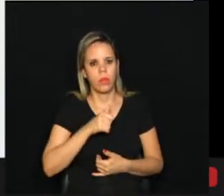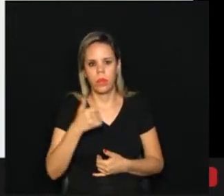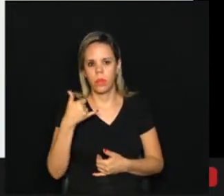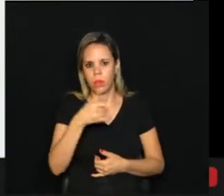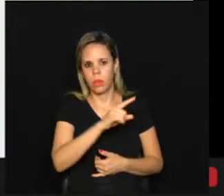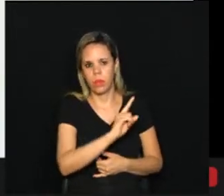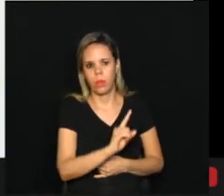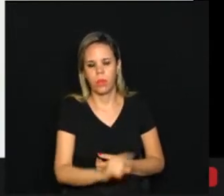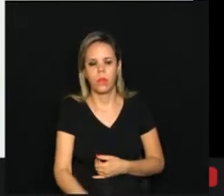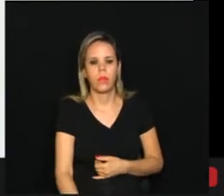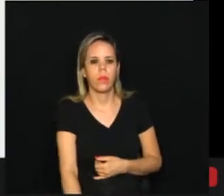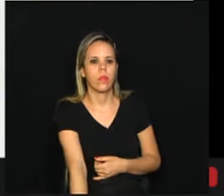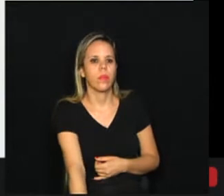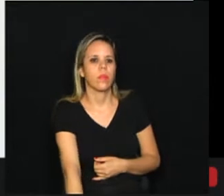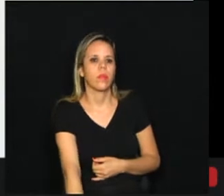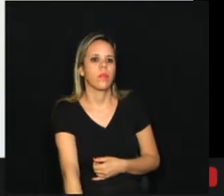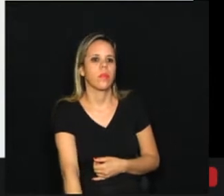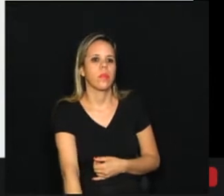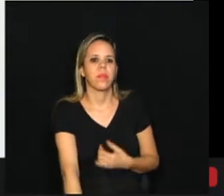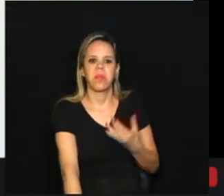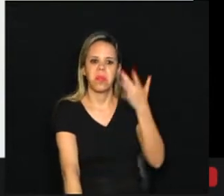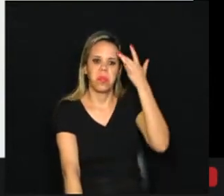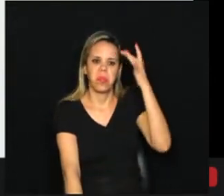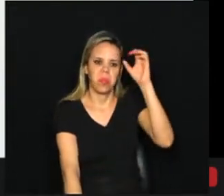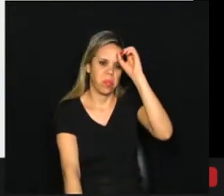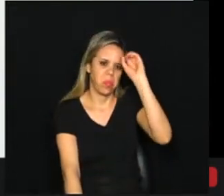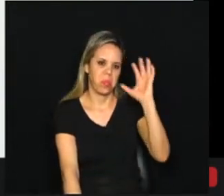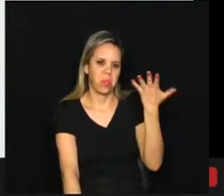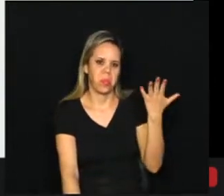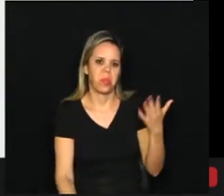ligou e que ela não estava sabendo.